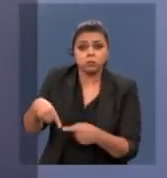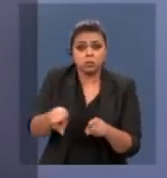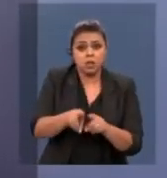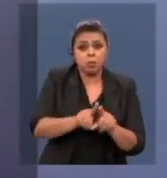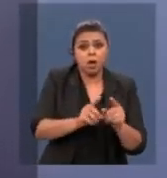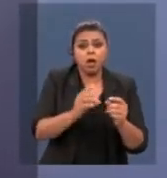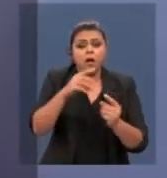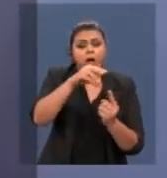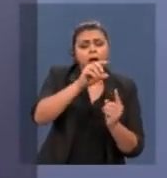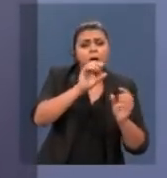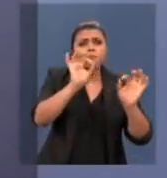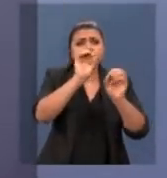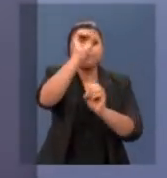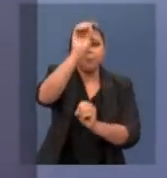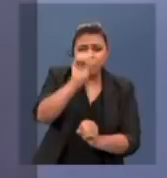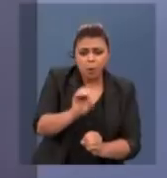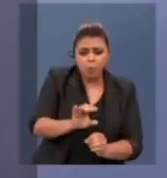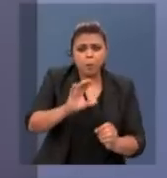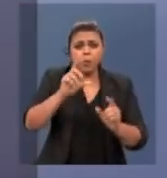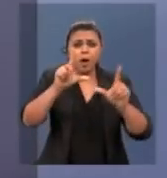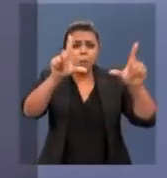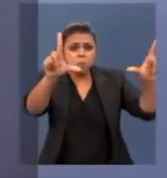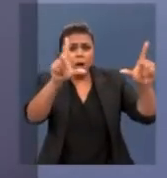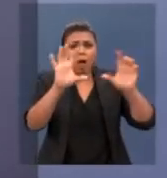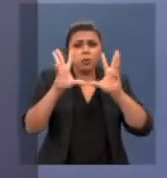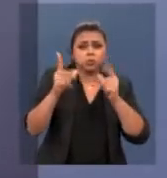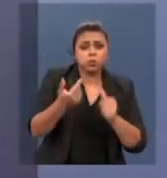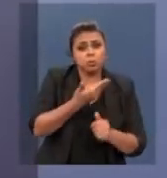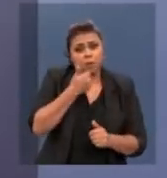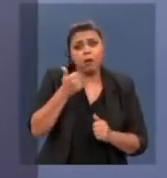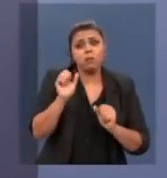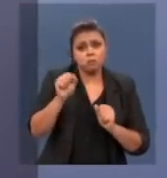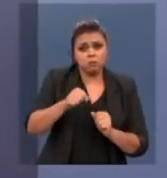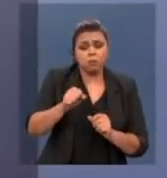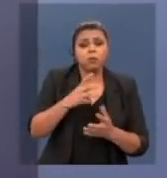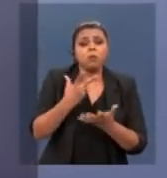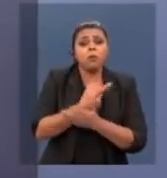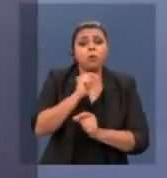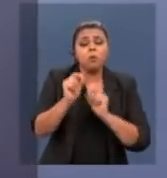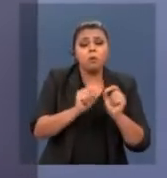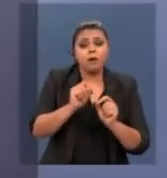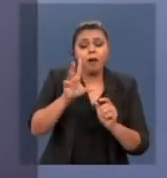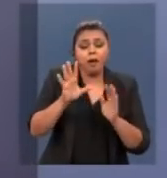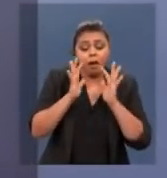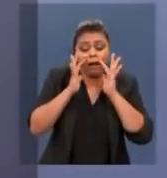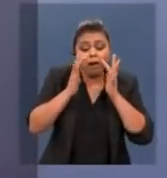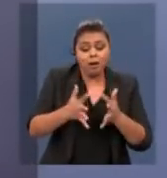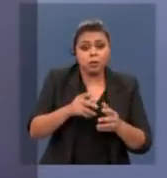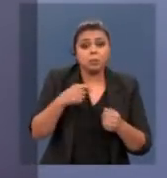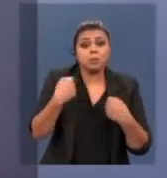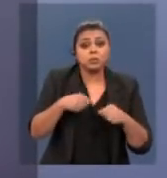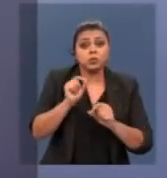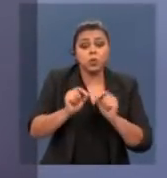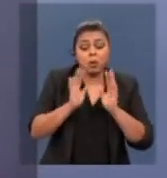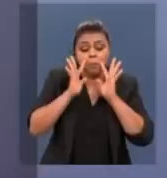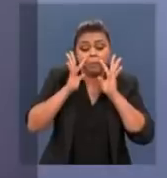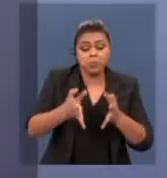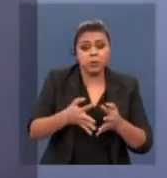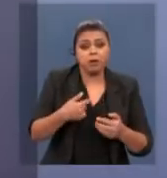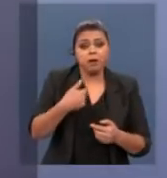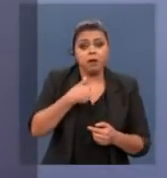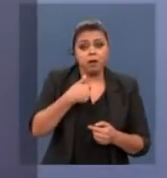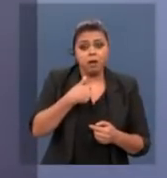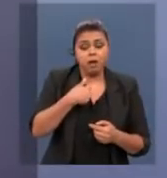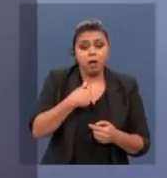sinalização a estaria hoje bem melhor então o que acontece é prioridade todo governo tem que ter prioridade eu